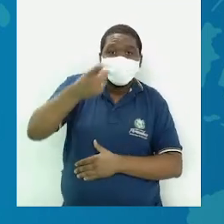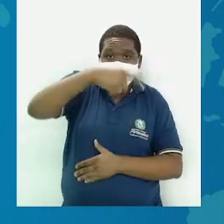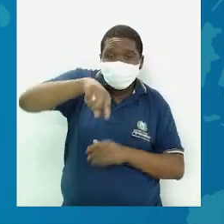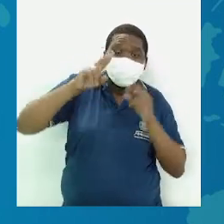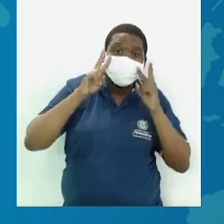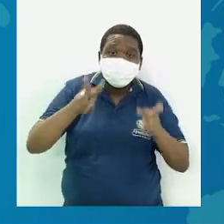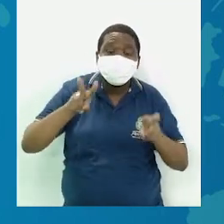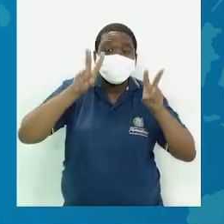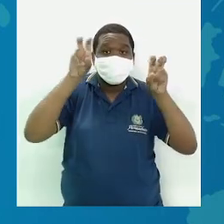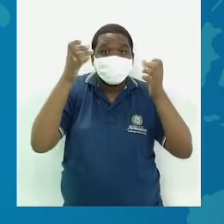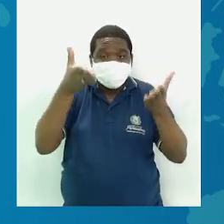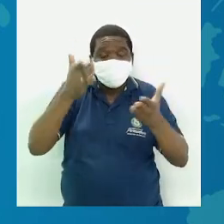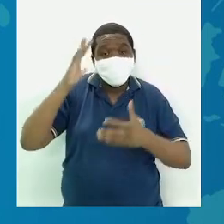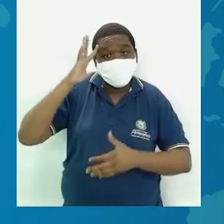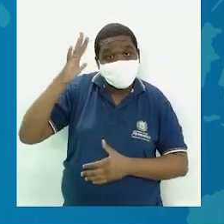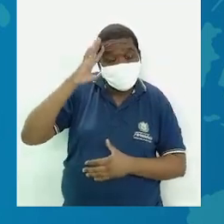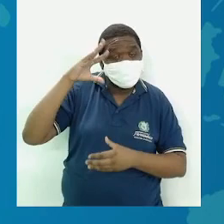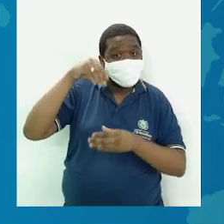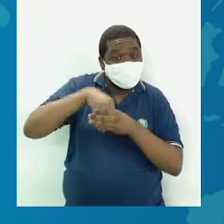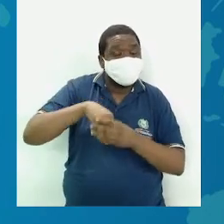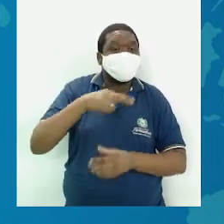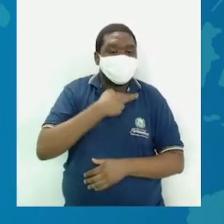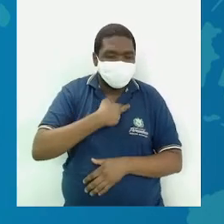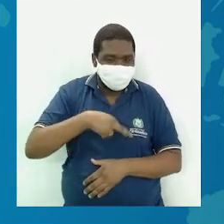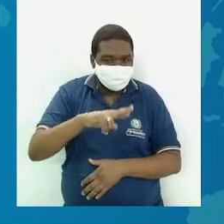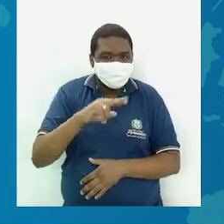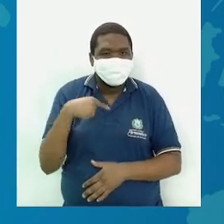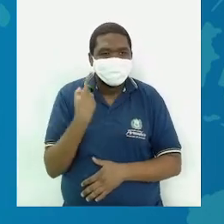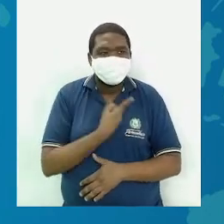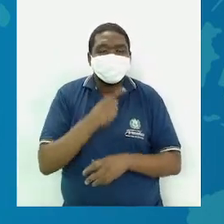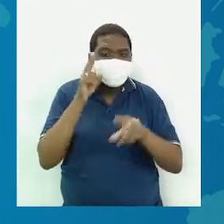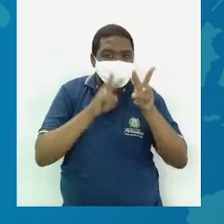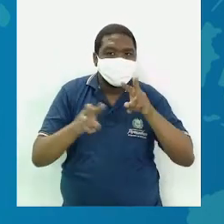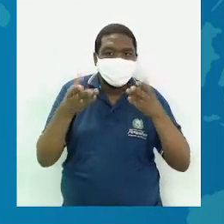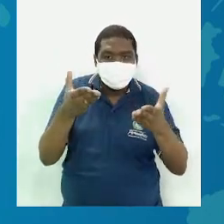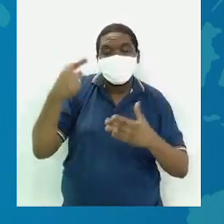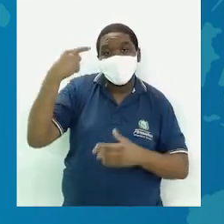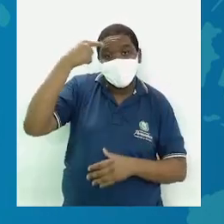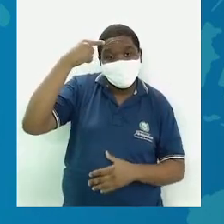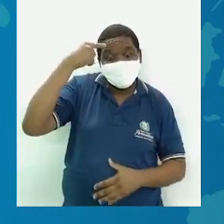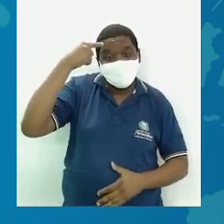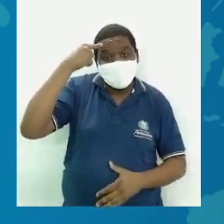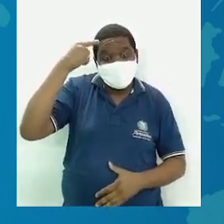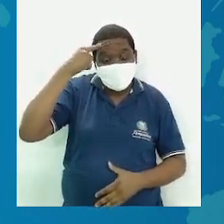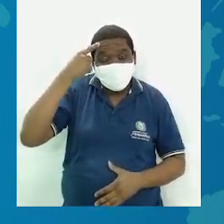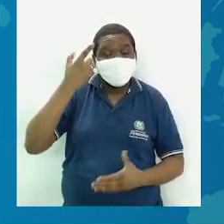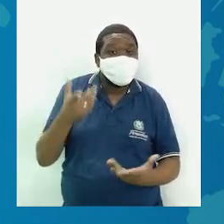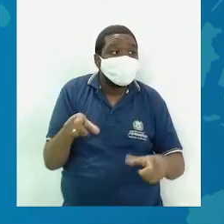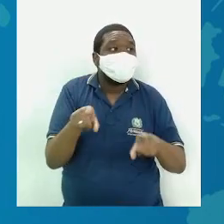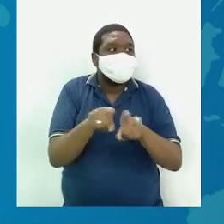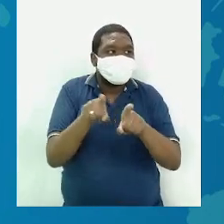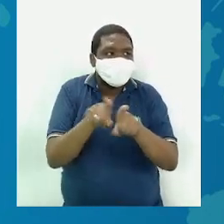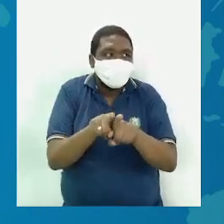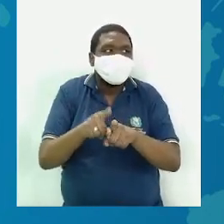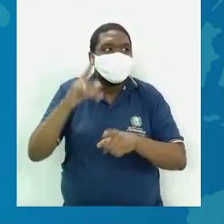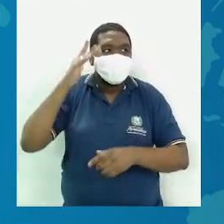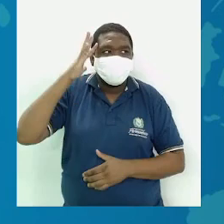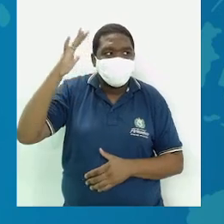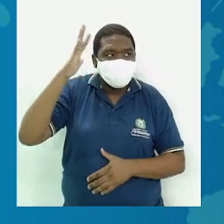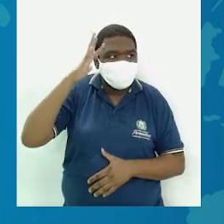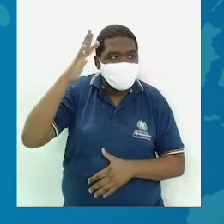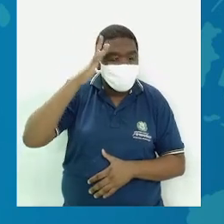sobre filosofia da religião. E nós vamos ver muitos pensamentos que influenciaram e como também a filosofia chegou até